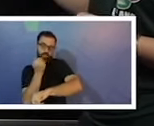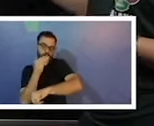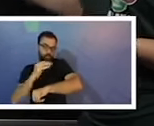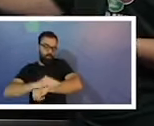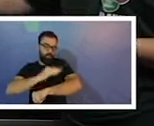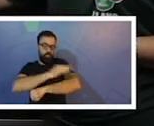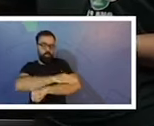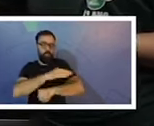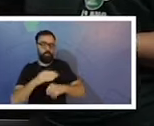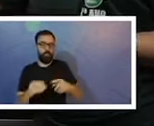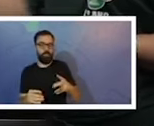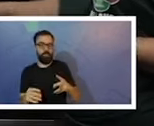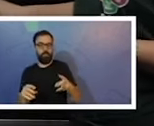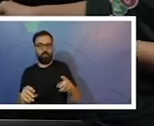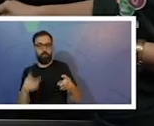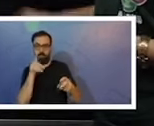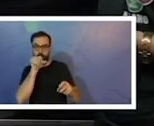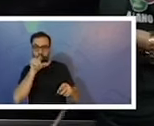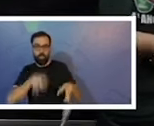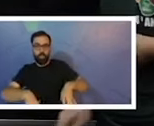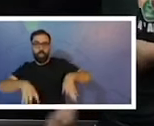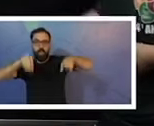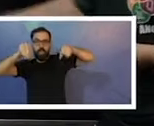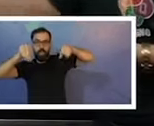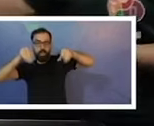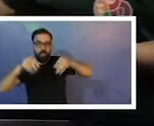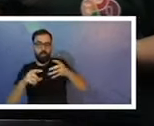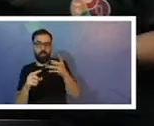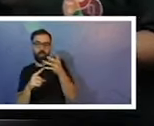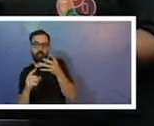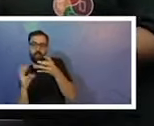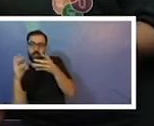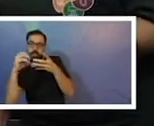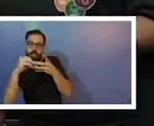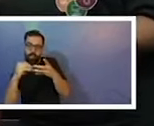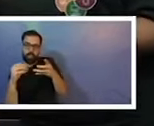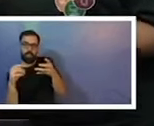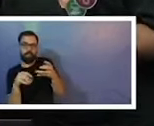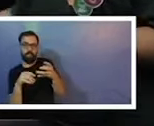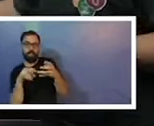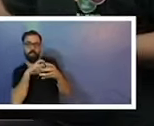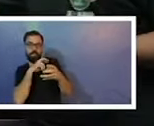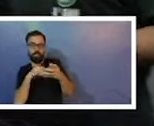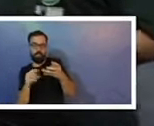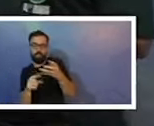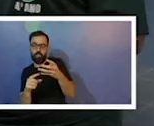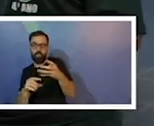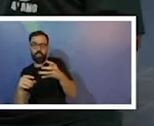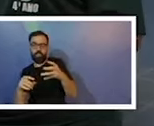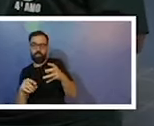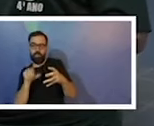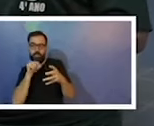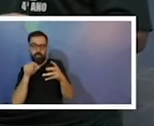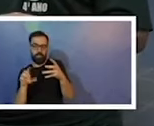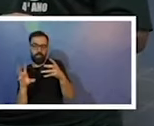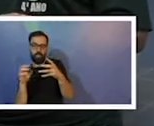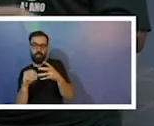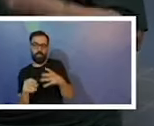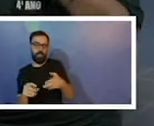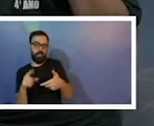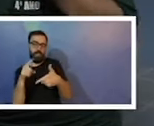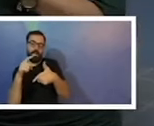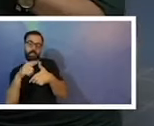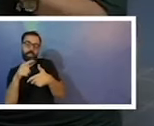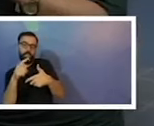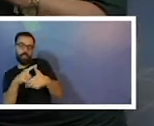A águia. Então, a águia come a cobra. Letra C. Nessa cadeia, quem são os